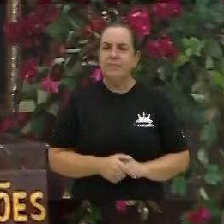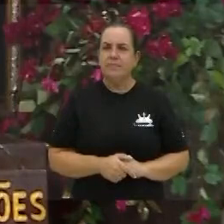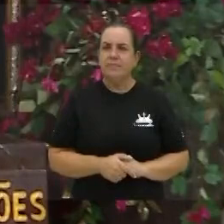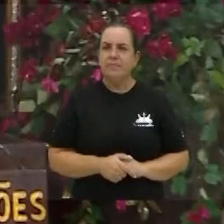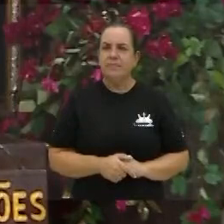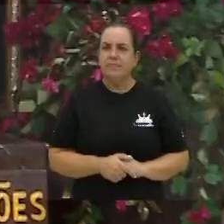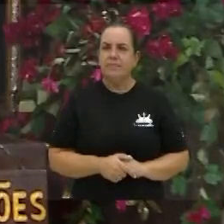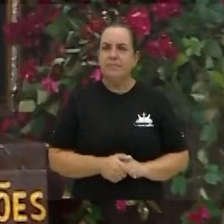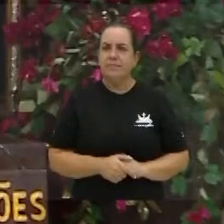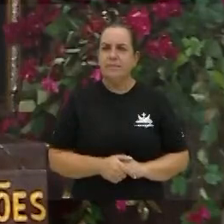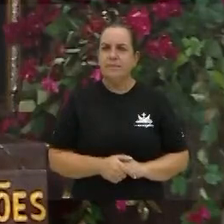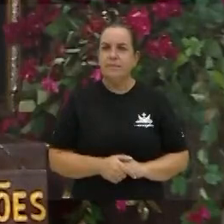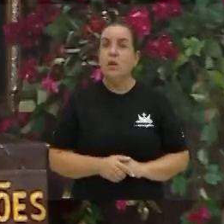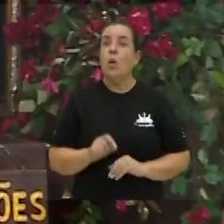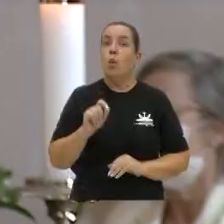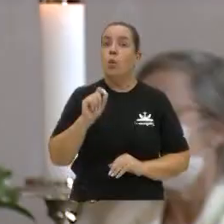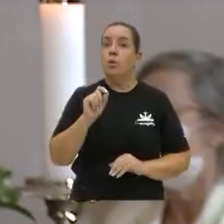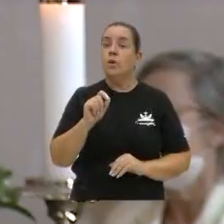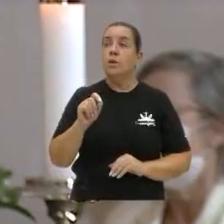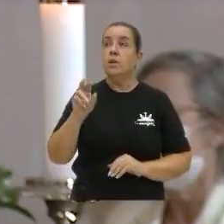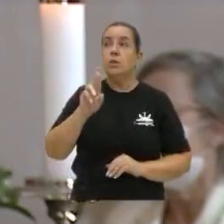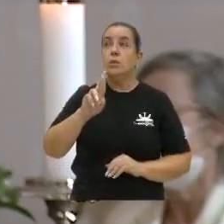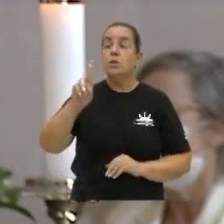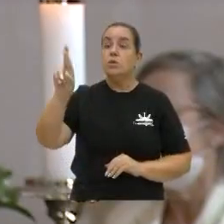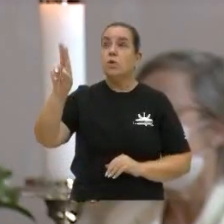O que diria o Senhor